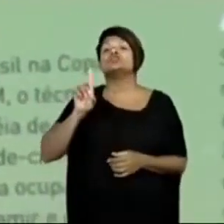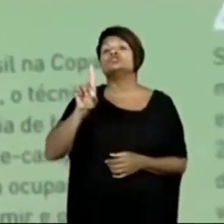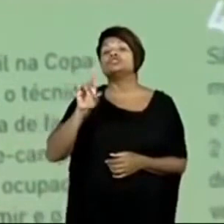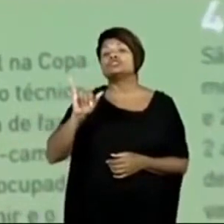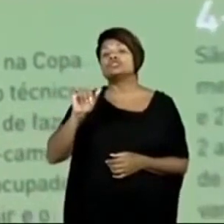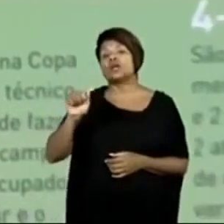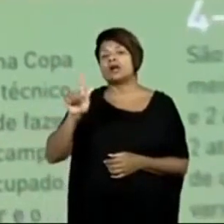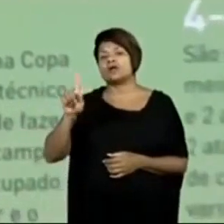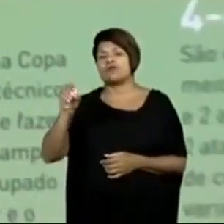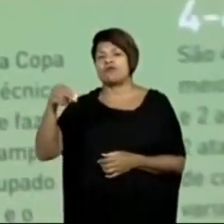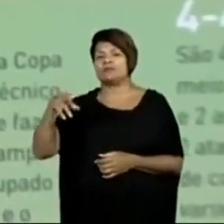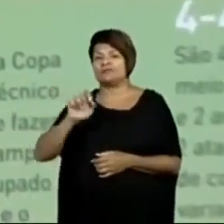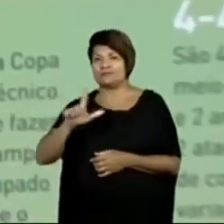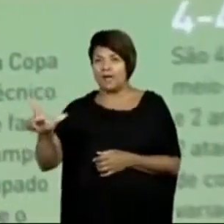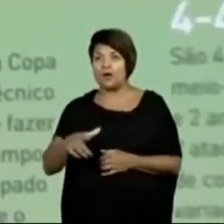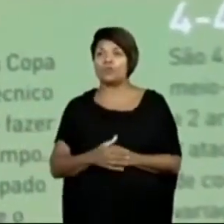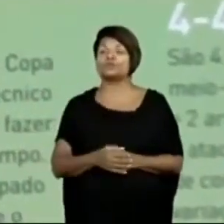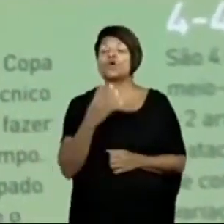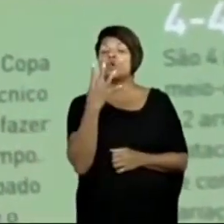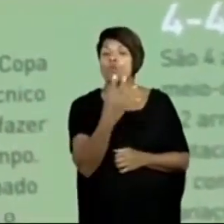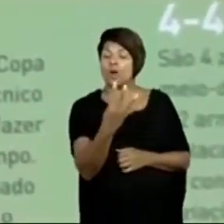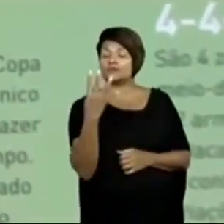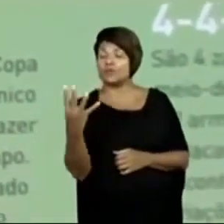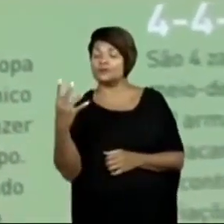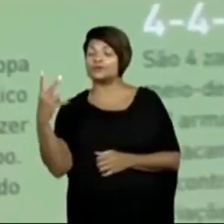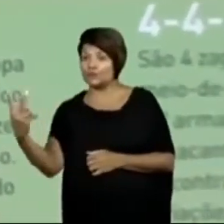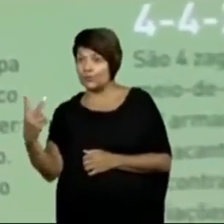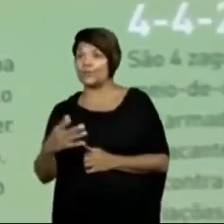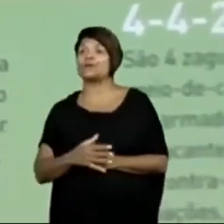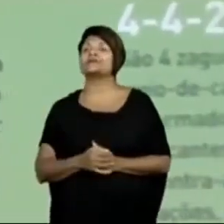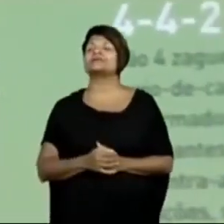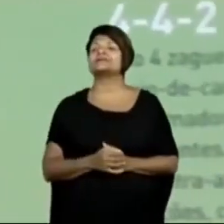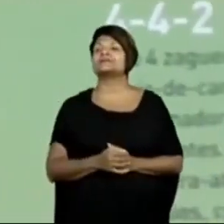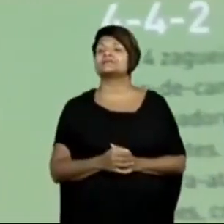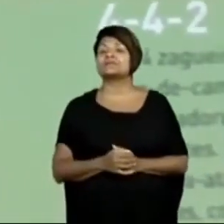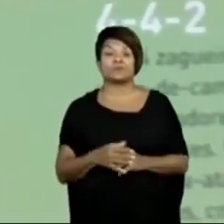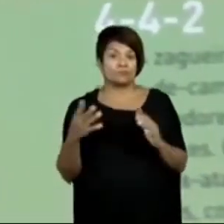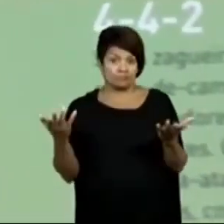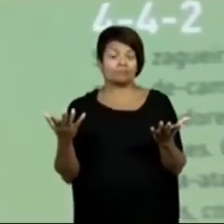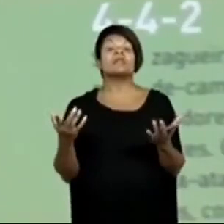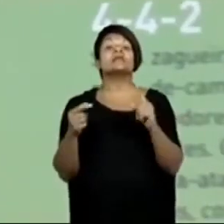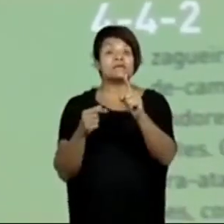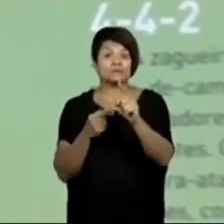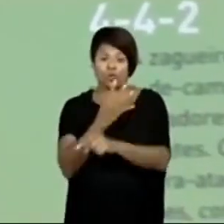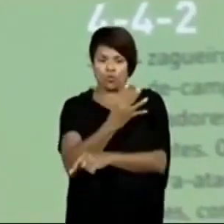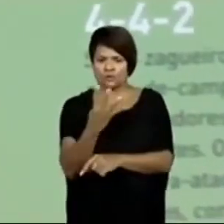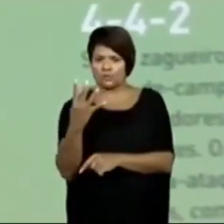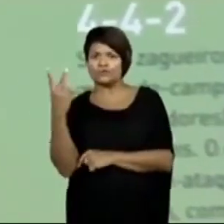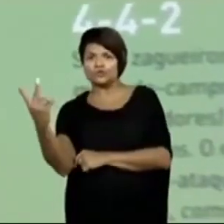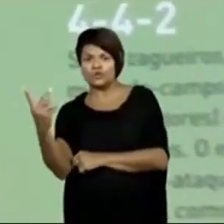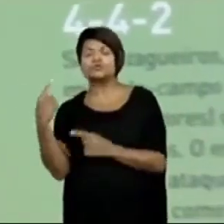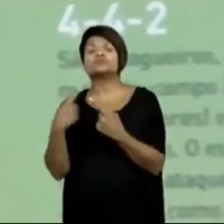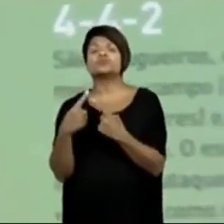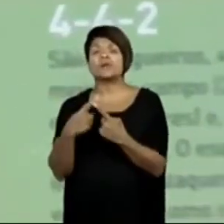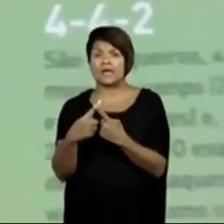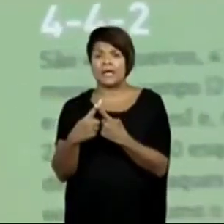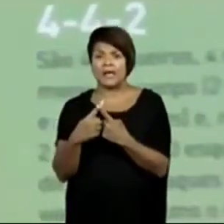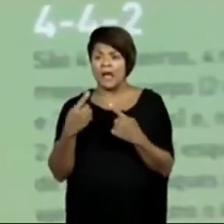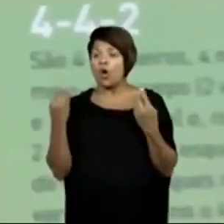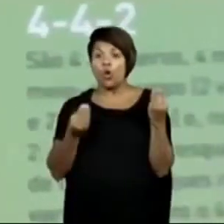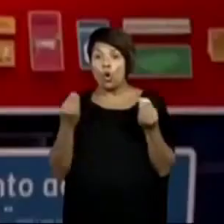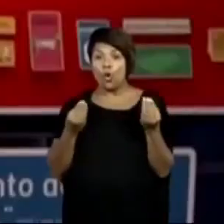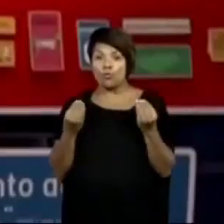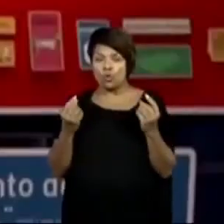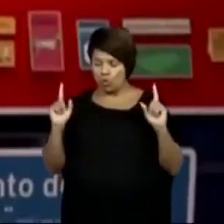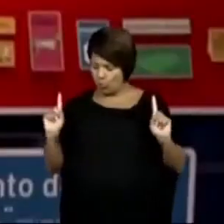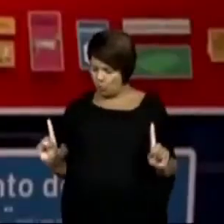diagonal, 4-4-2. Isso, e como a professora Franciele está falando 4-4-2, porque os jogadores se posicionam,